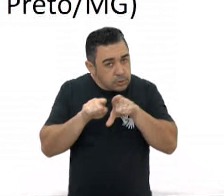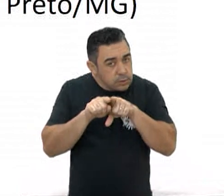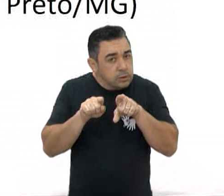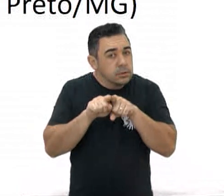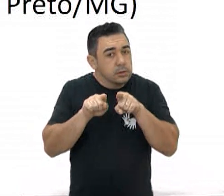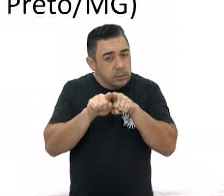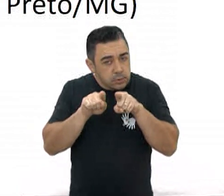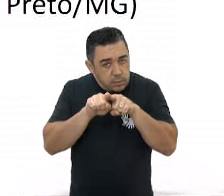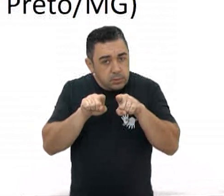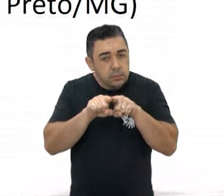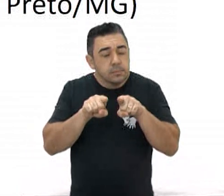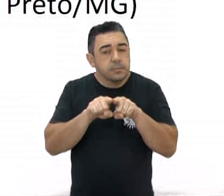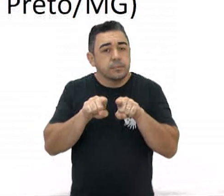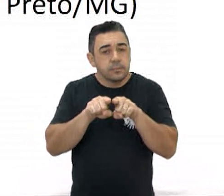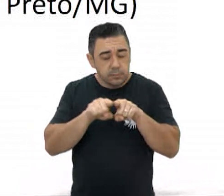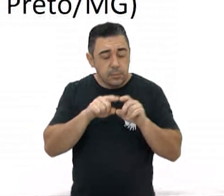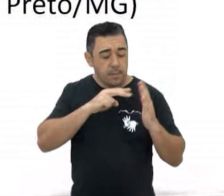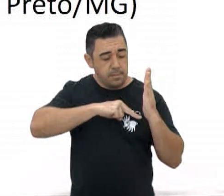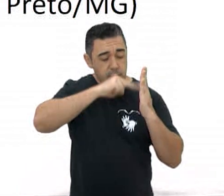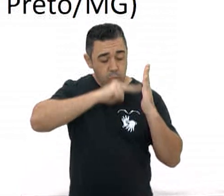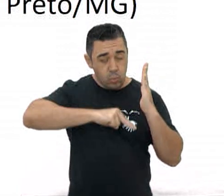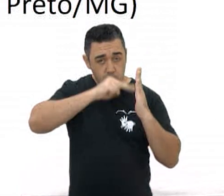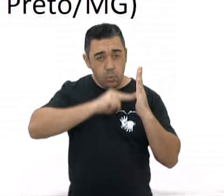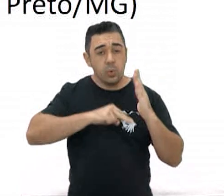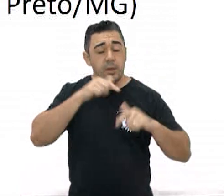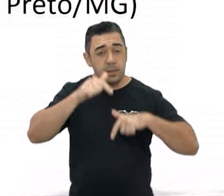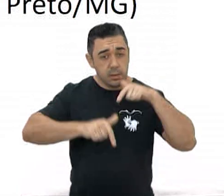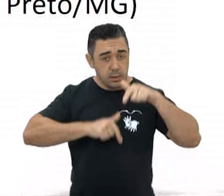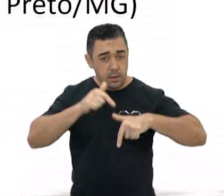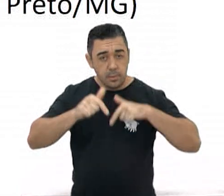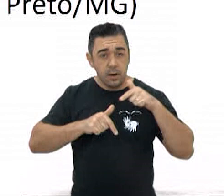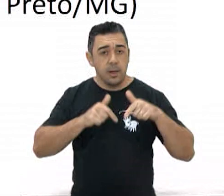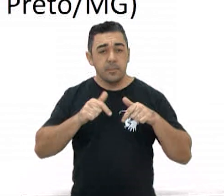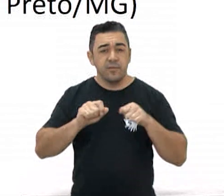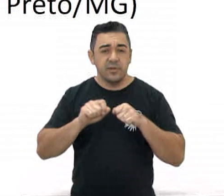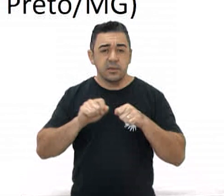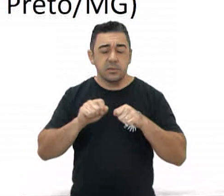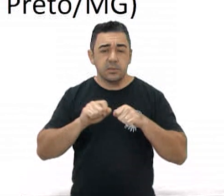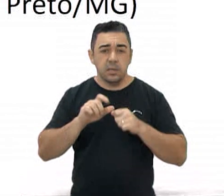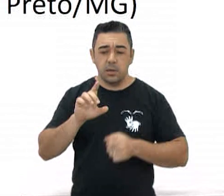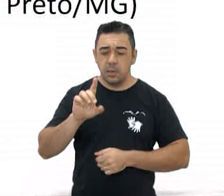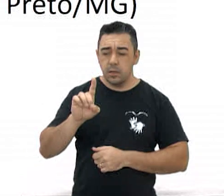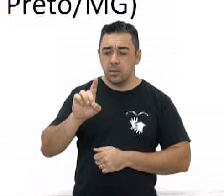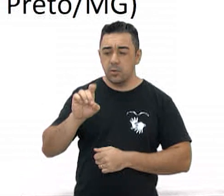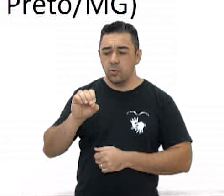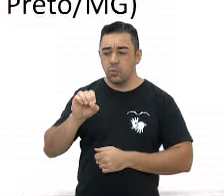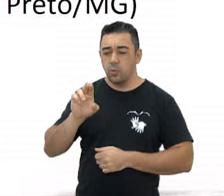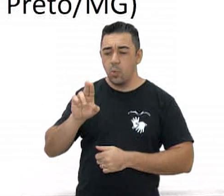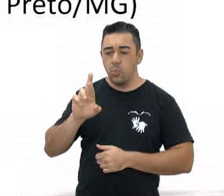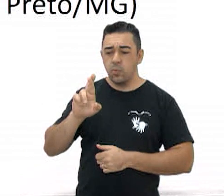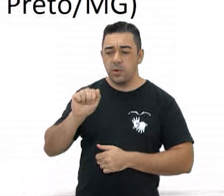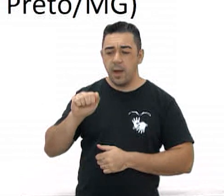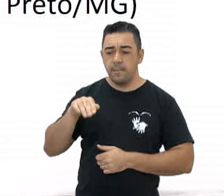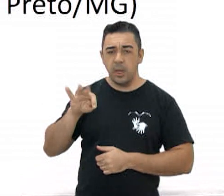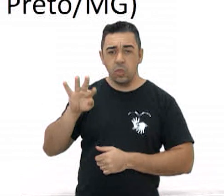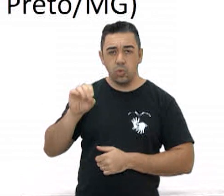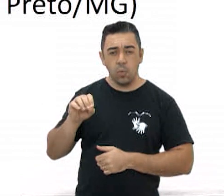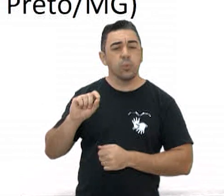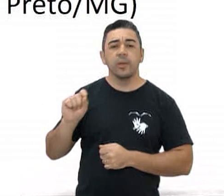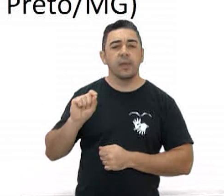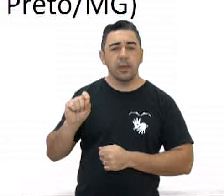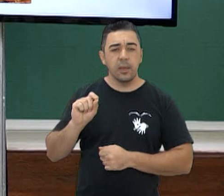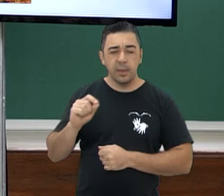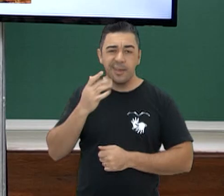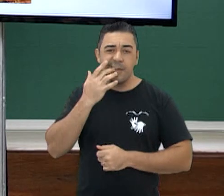ser pintor, ele trabalhava com douramento, que era fazer detalhes em ouro nas